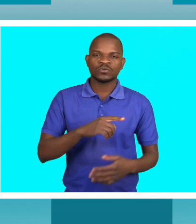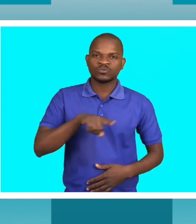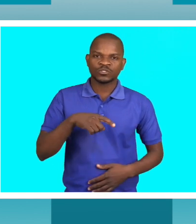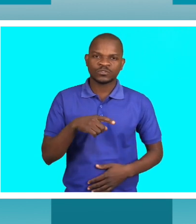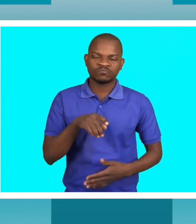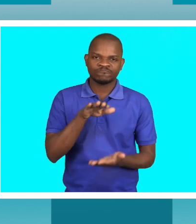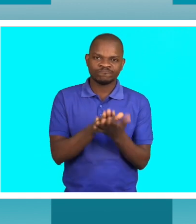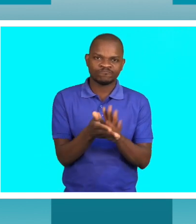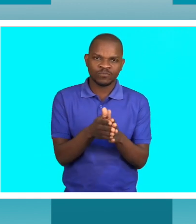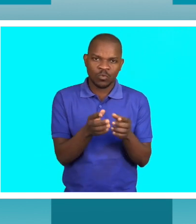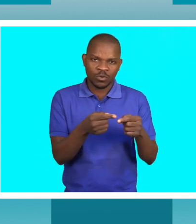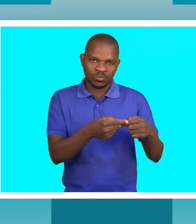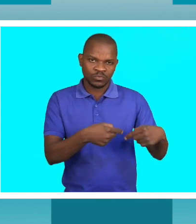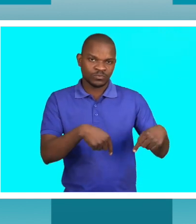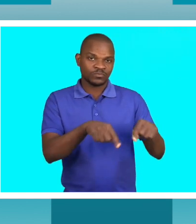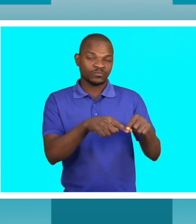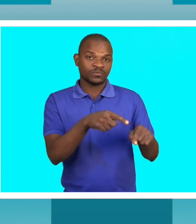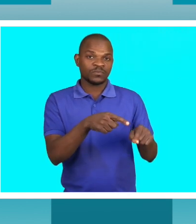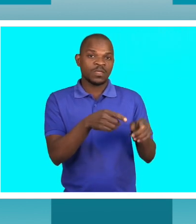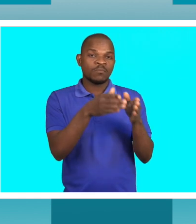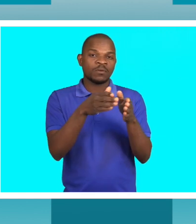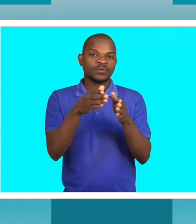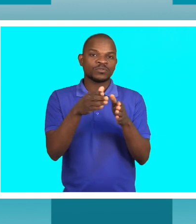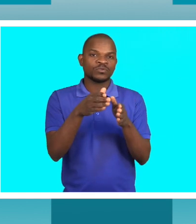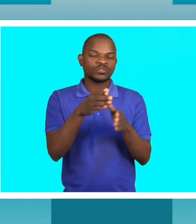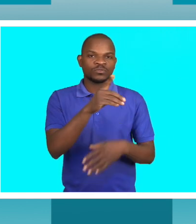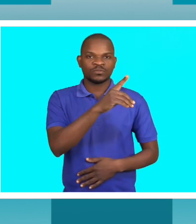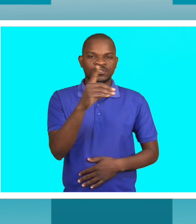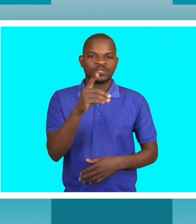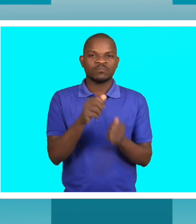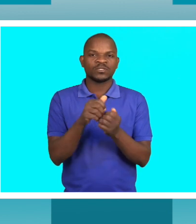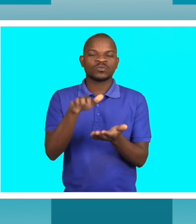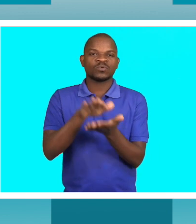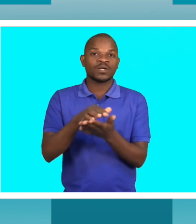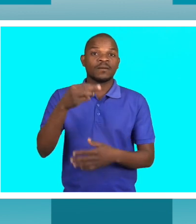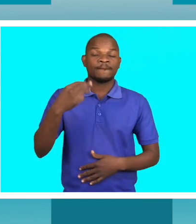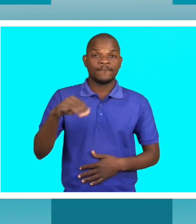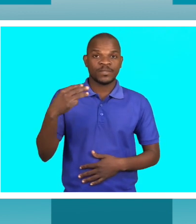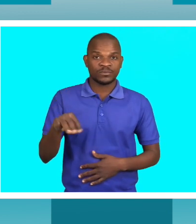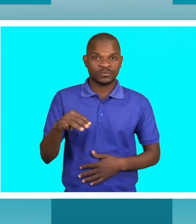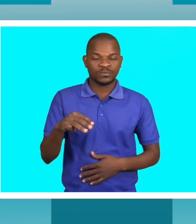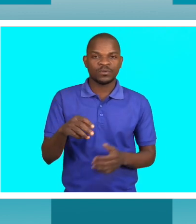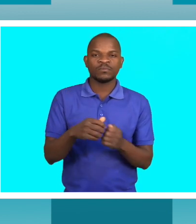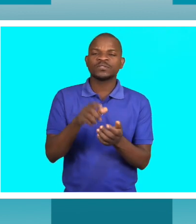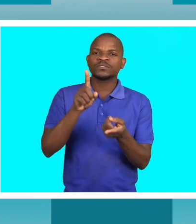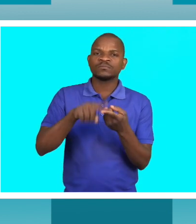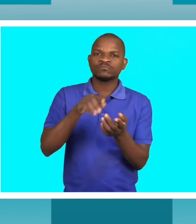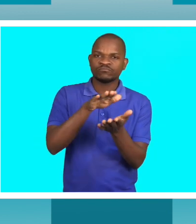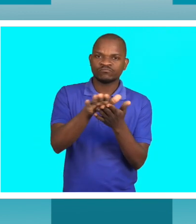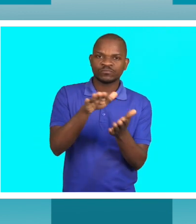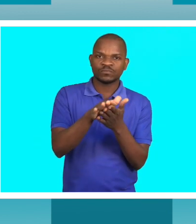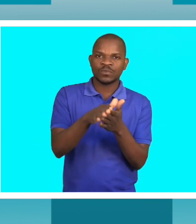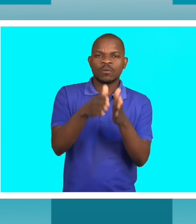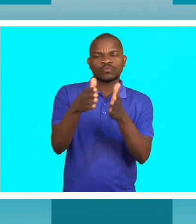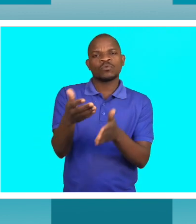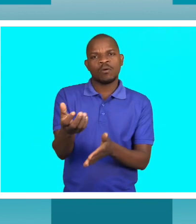estamos na tentativa de formação de um núcleo, exatamente para atletas portadores de deficiência, lá para as bandas da Matola. E desde lá, apelar também